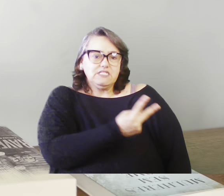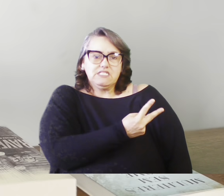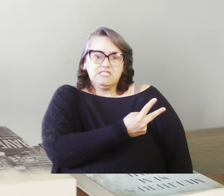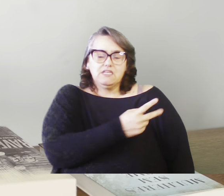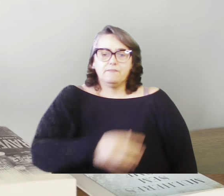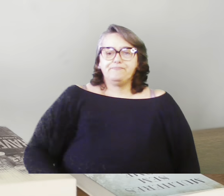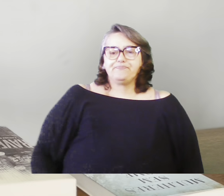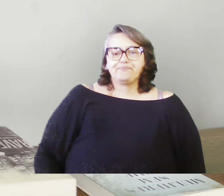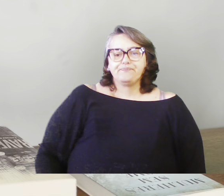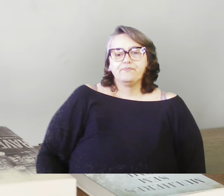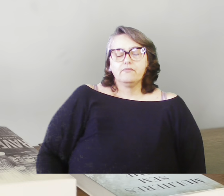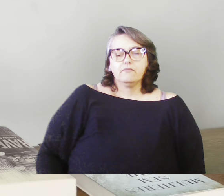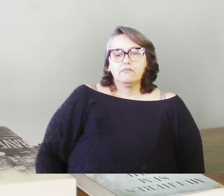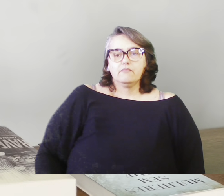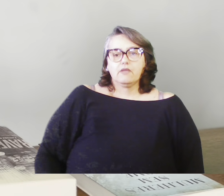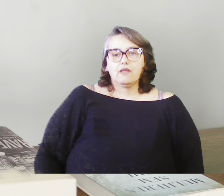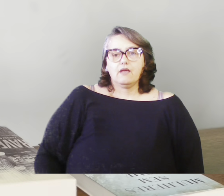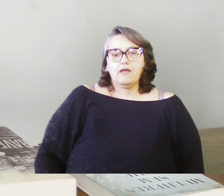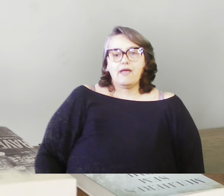Susana?